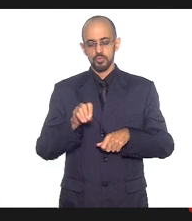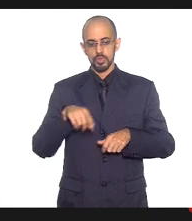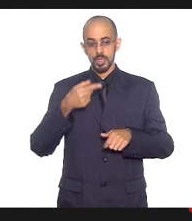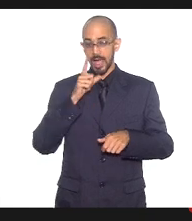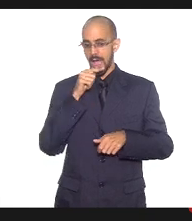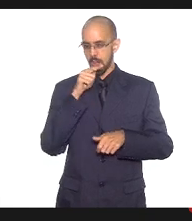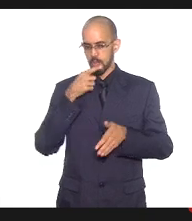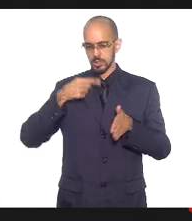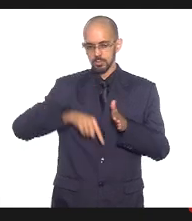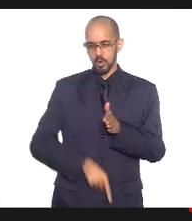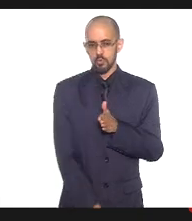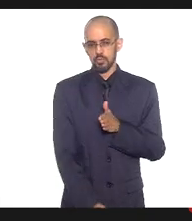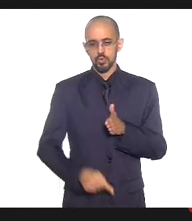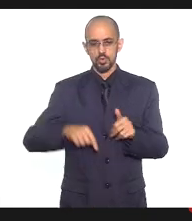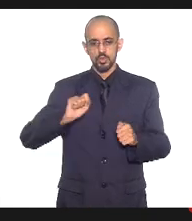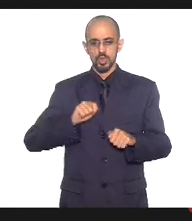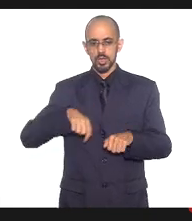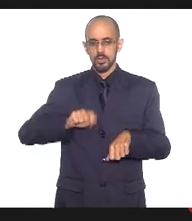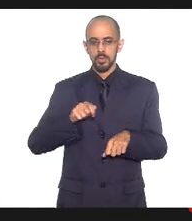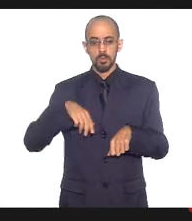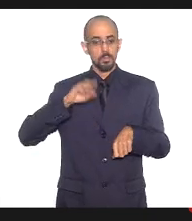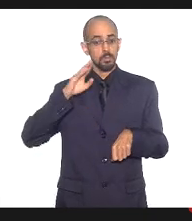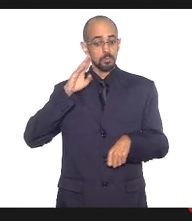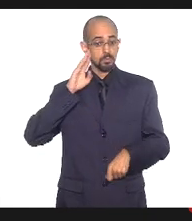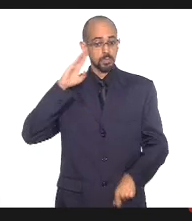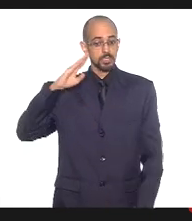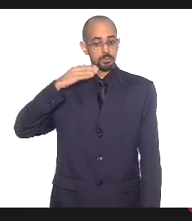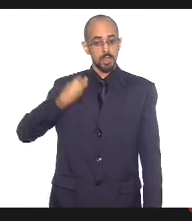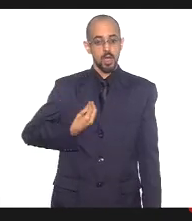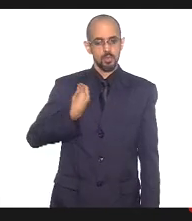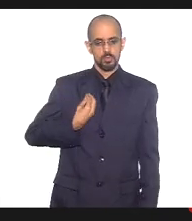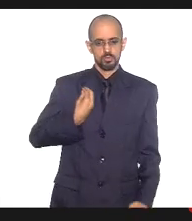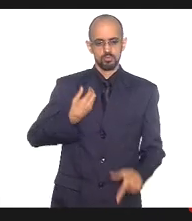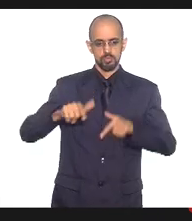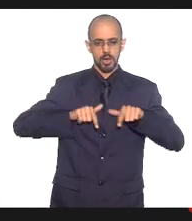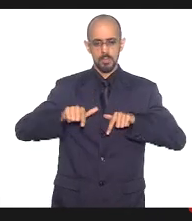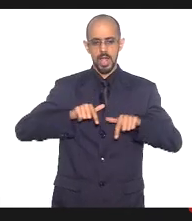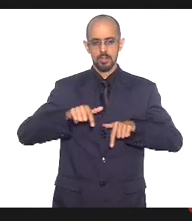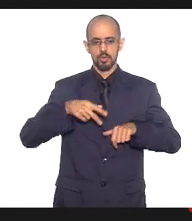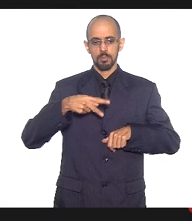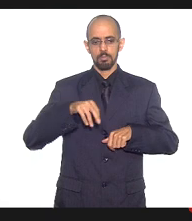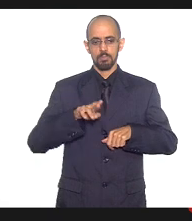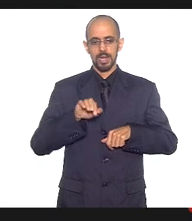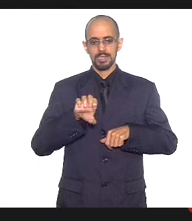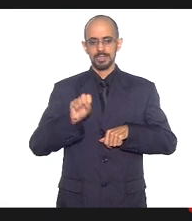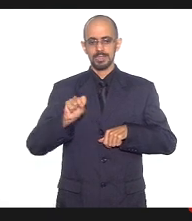uma forte presença no pré-sal brasileiro, e é aí